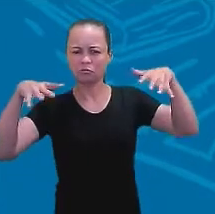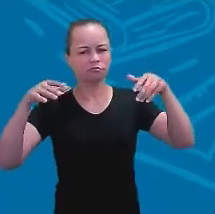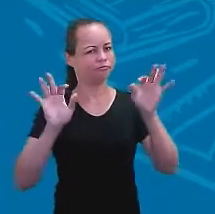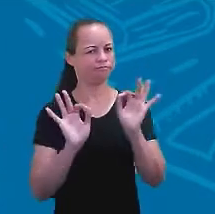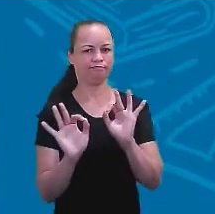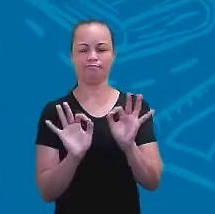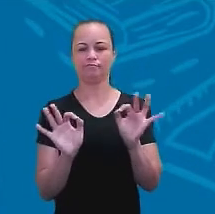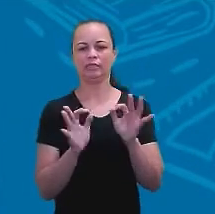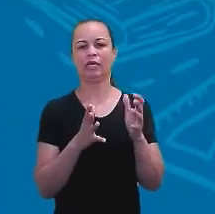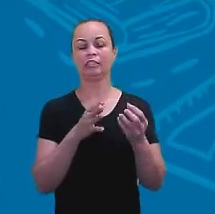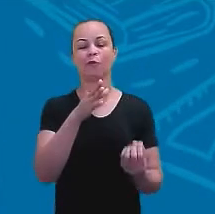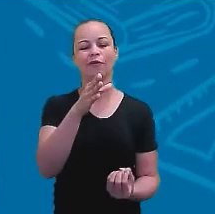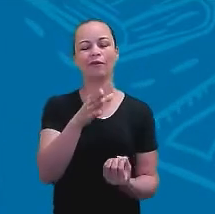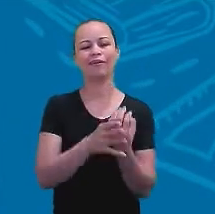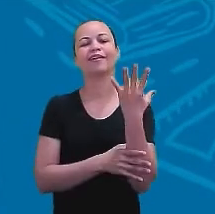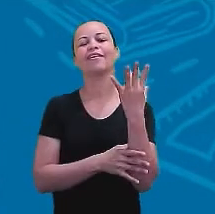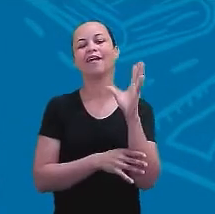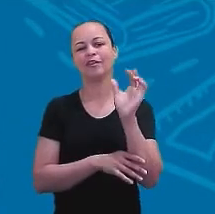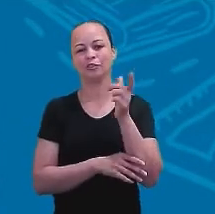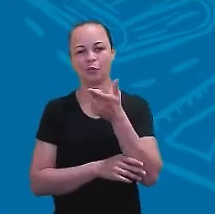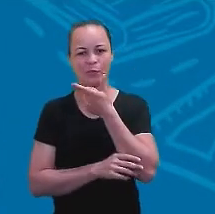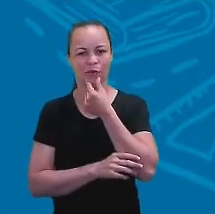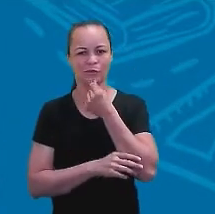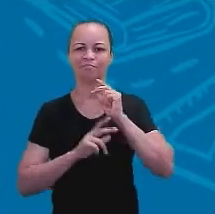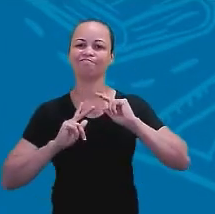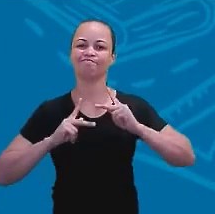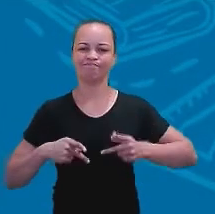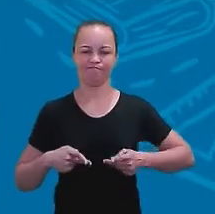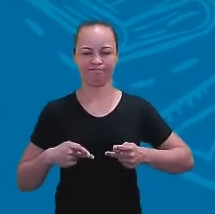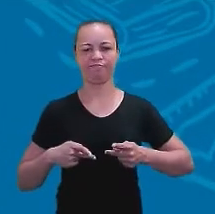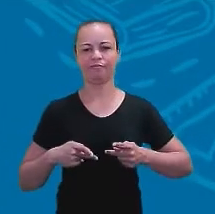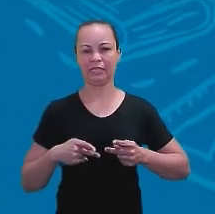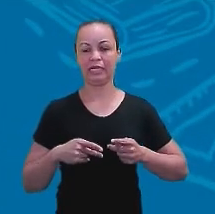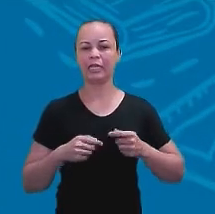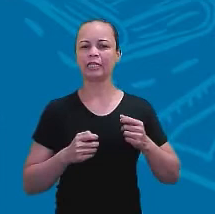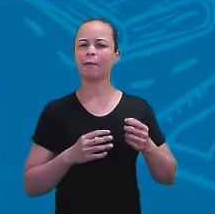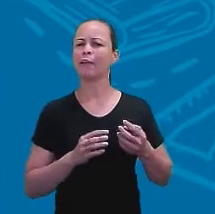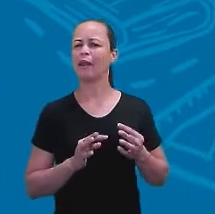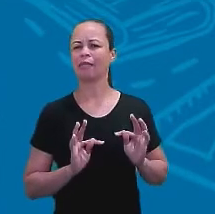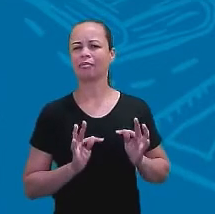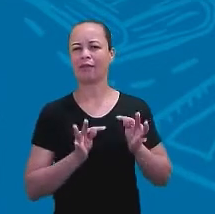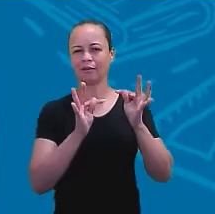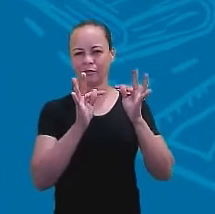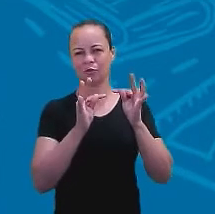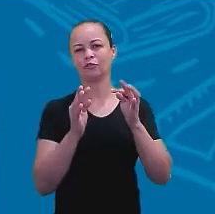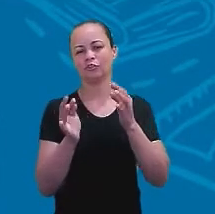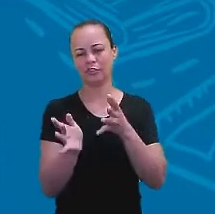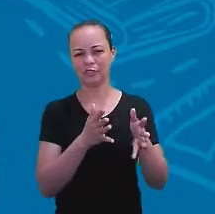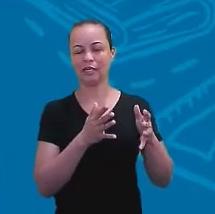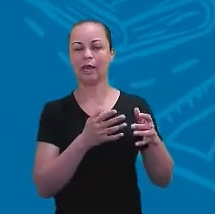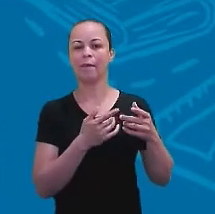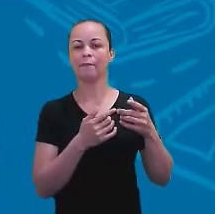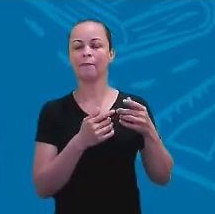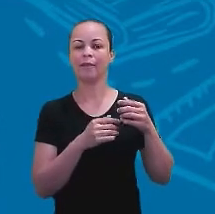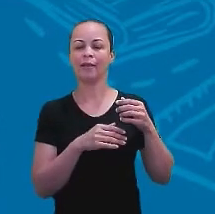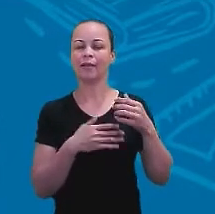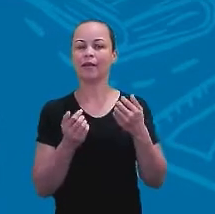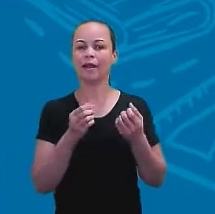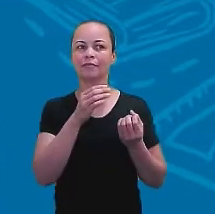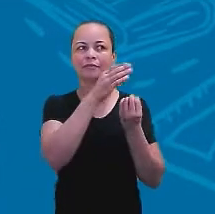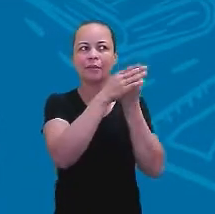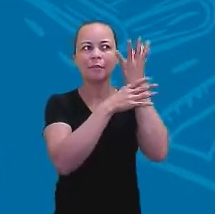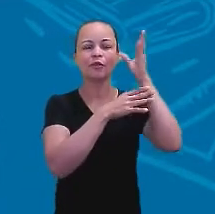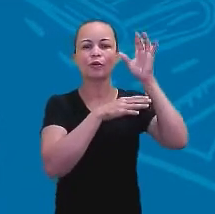são algo que são criado pelo homem, tá certo? Pela tecnologia, tá certo? Pela sabedoria que Deus deu ao